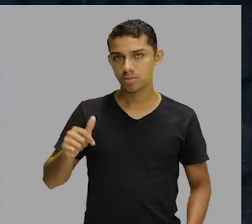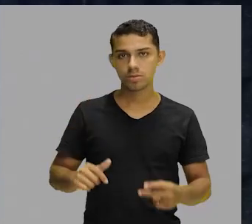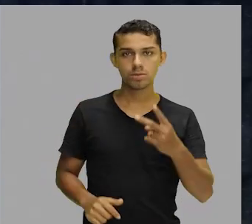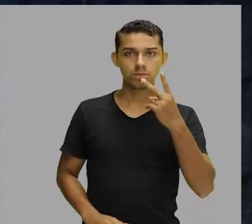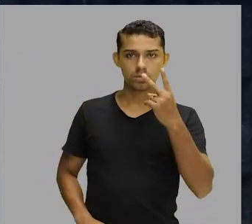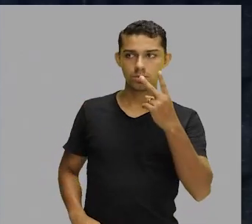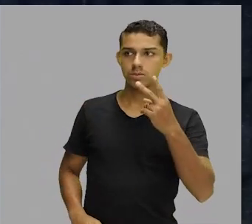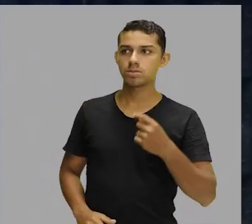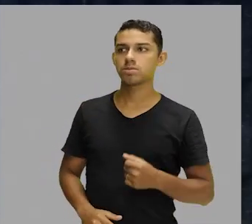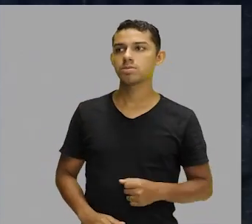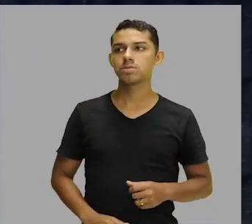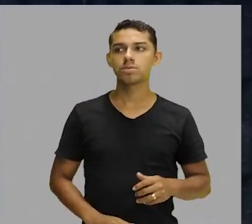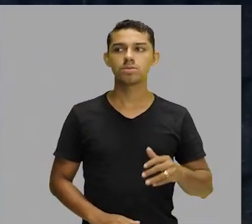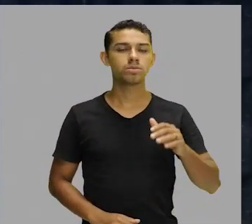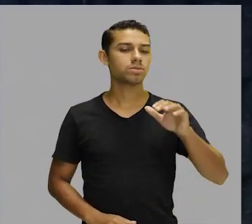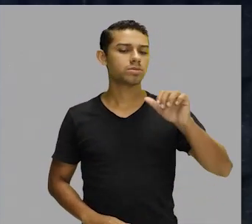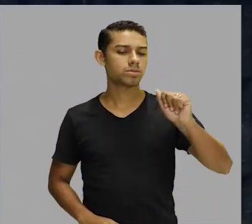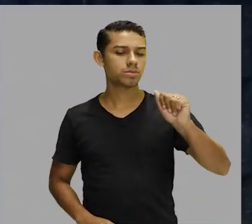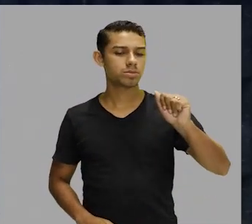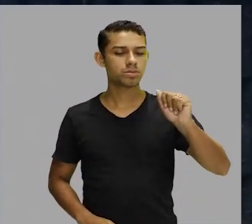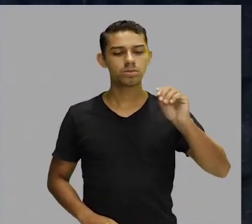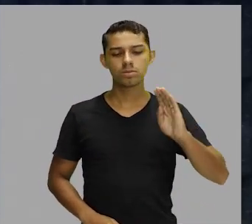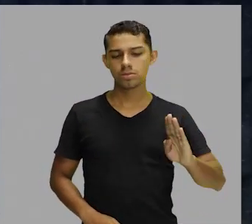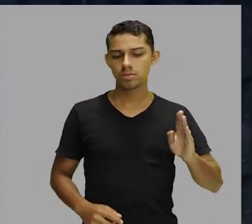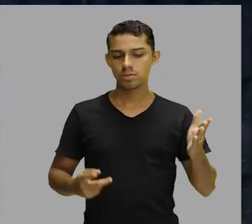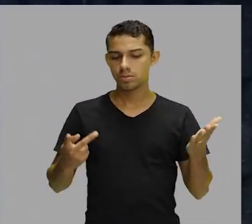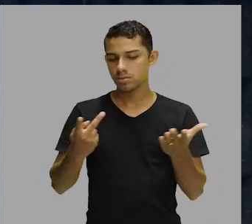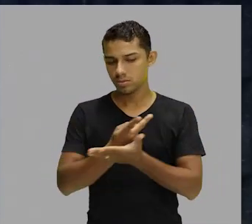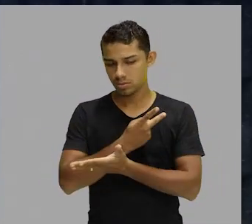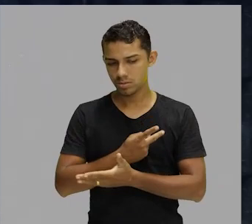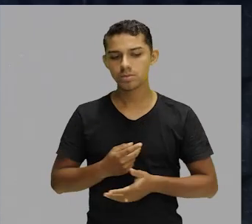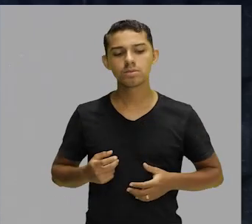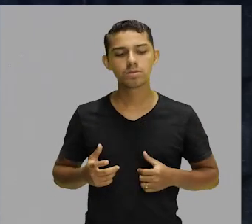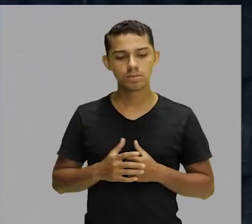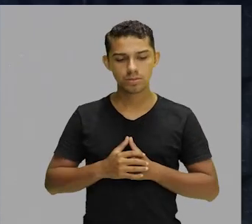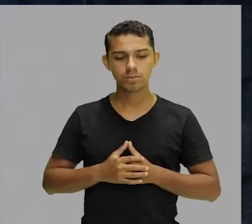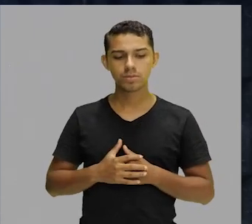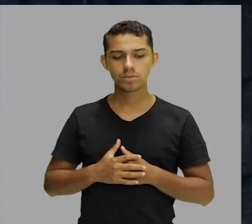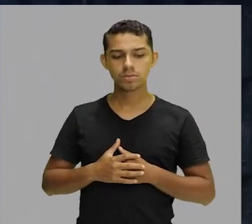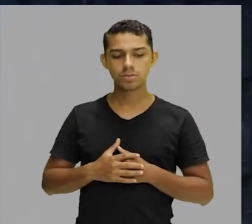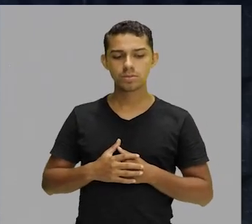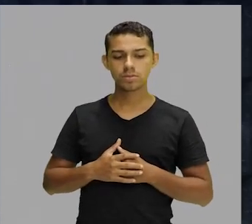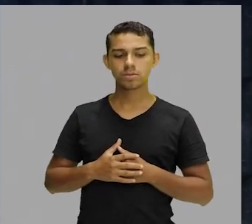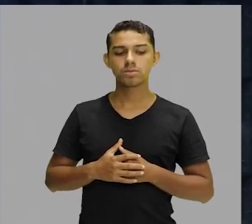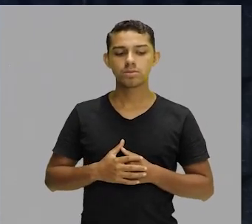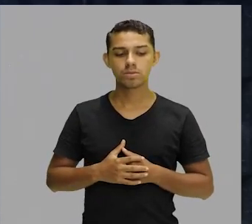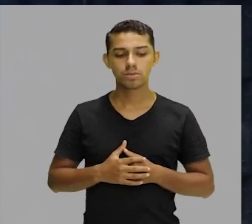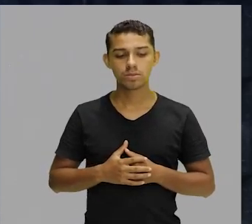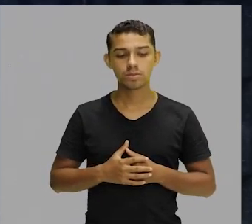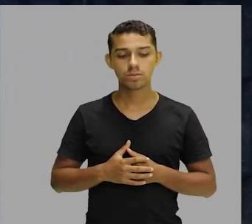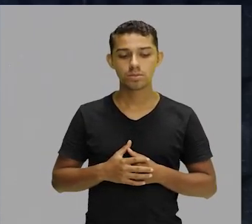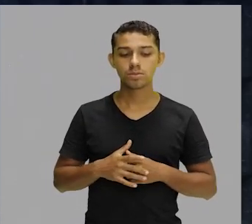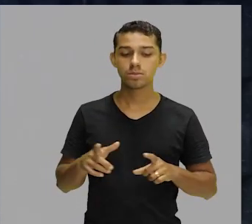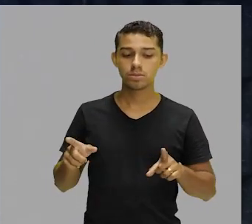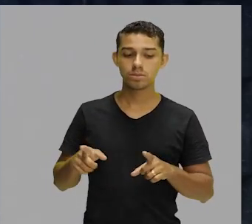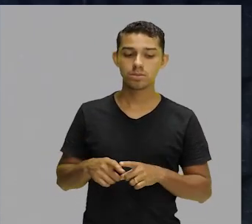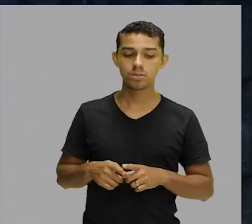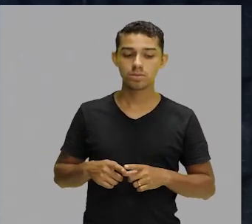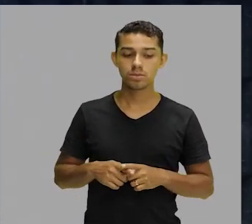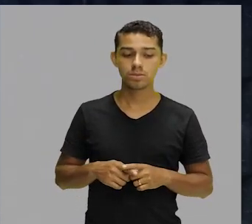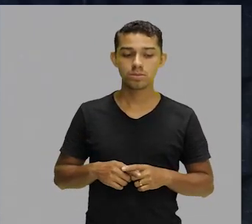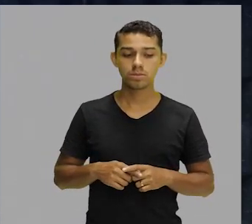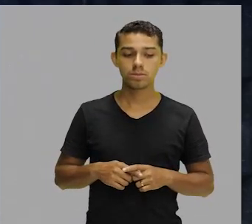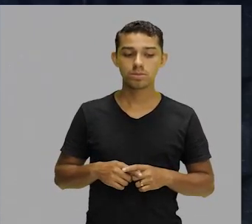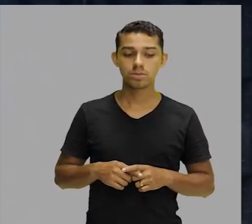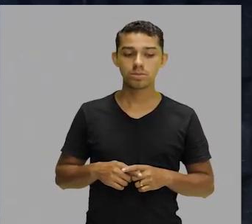vou eliminar a letra A e elimino a letra B, ok? E também elimina a letra C. Aliás,